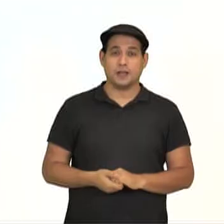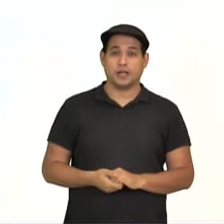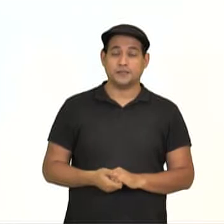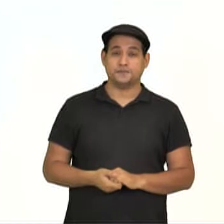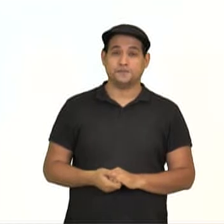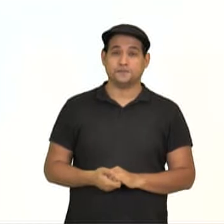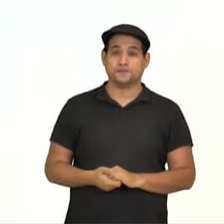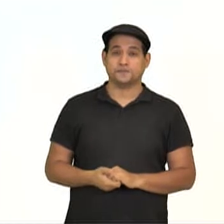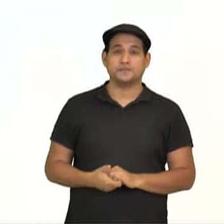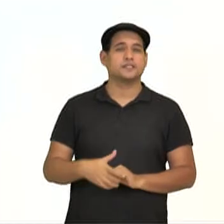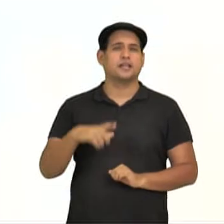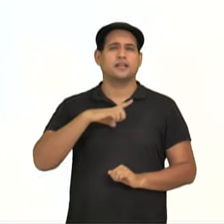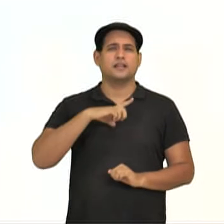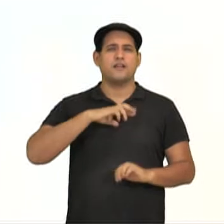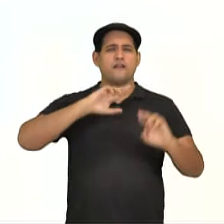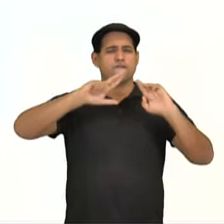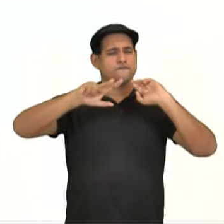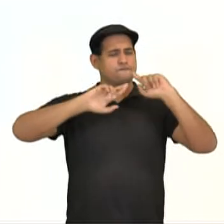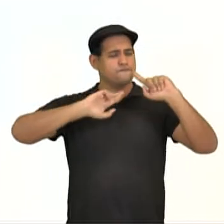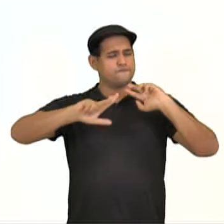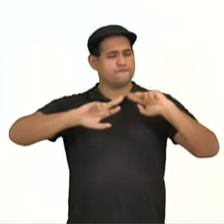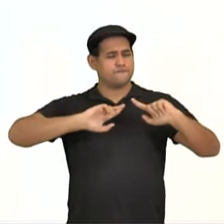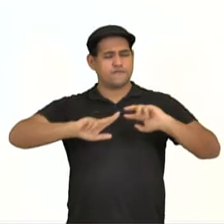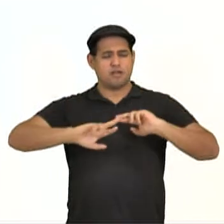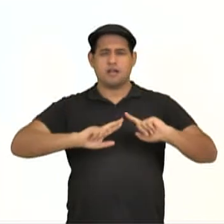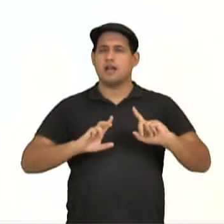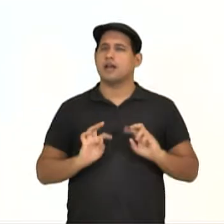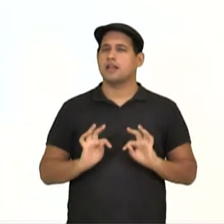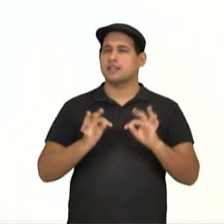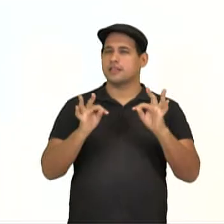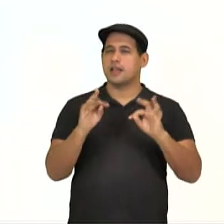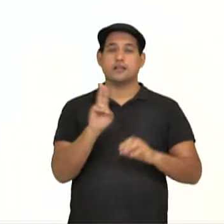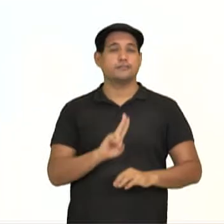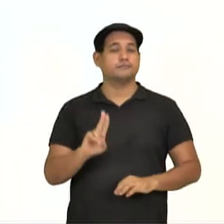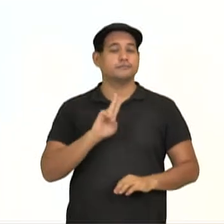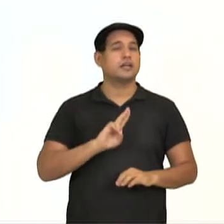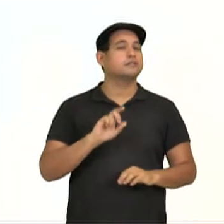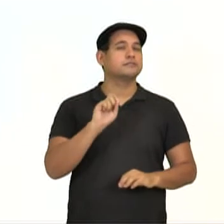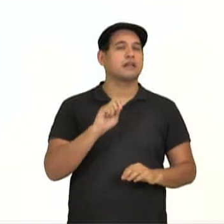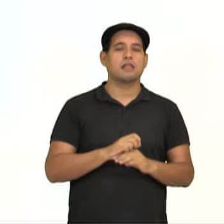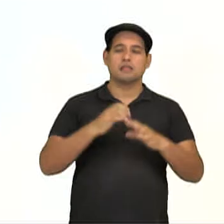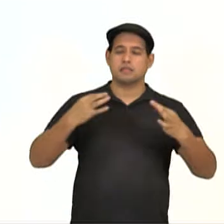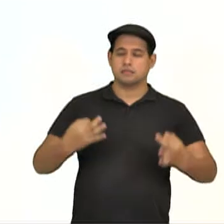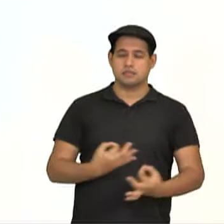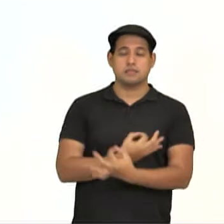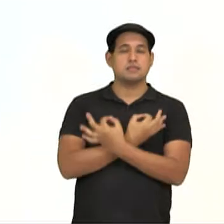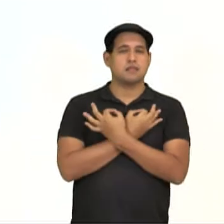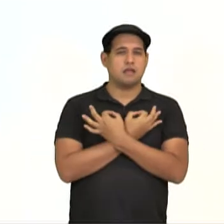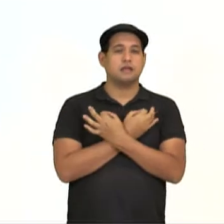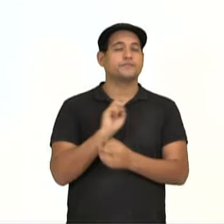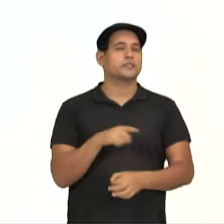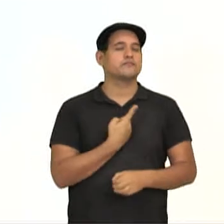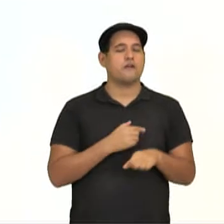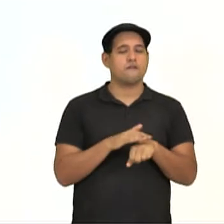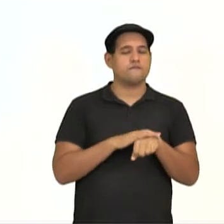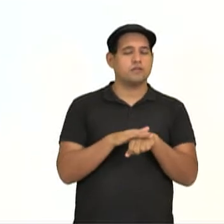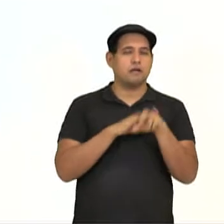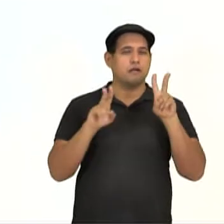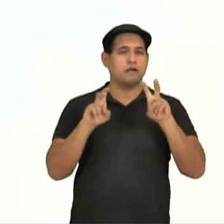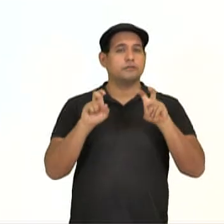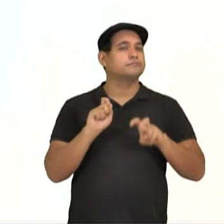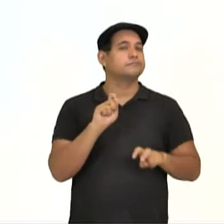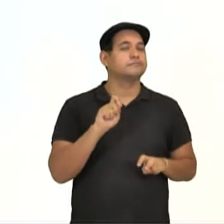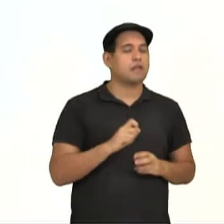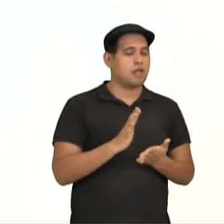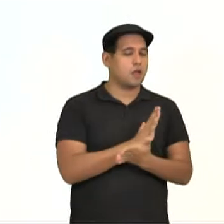Nós temos várias técnicas utilizadas no trabalho da meditação e nós vamos conversar um pouquinho agora